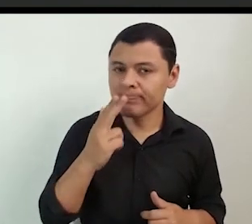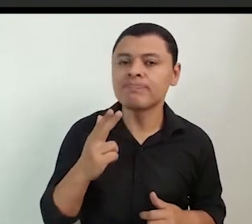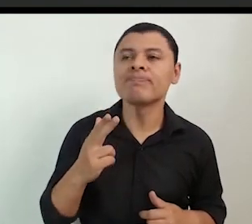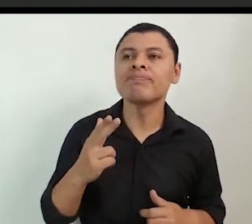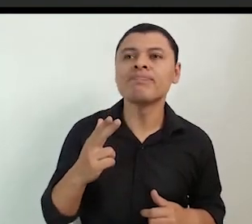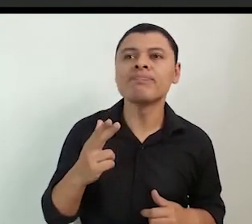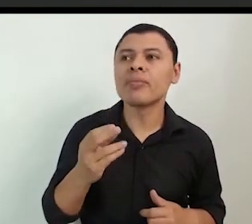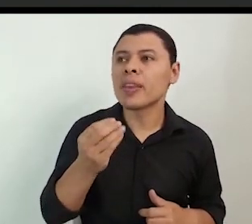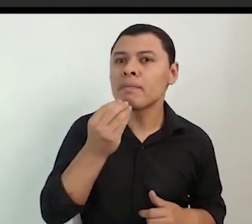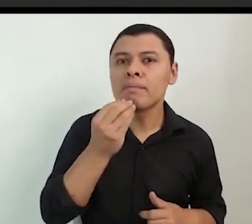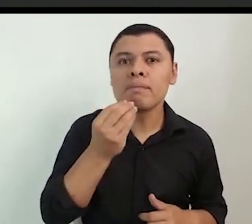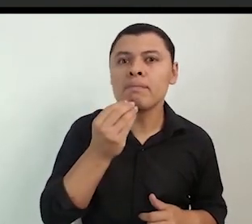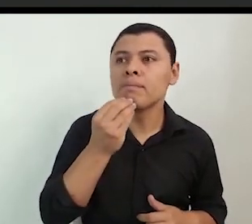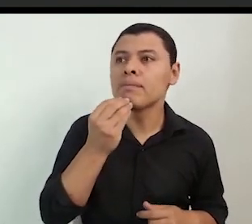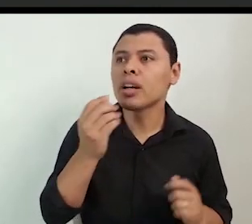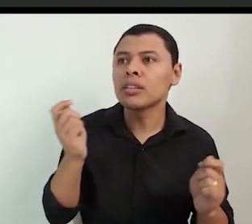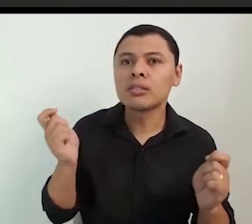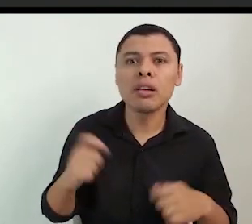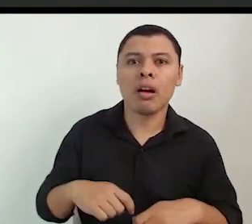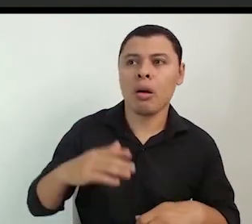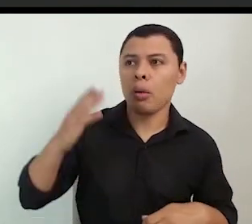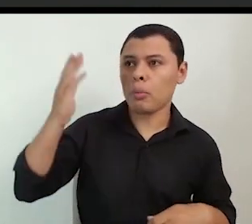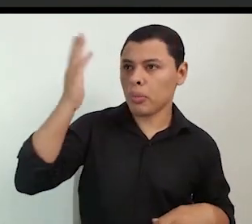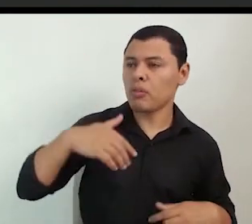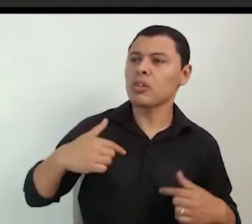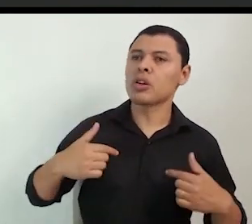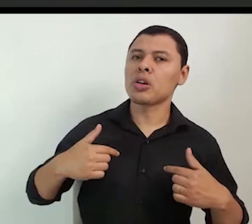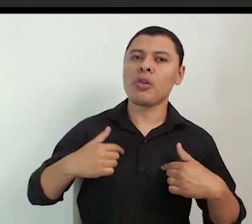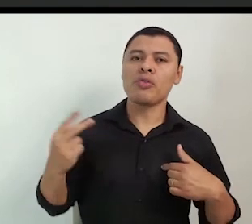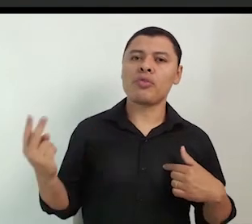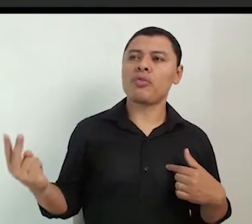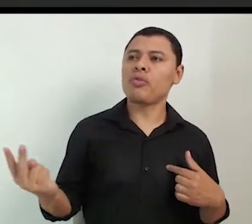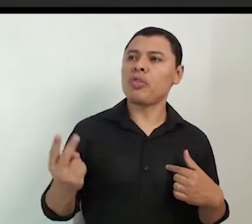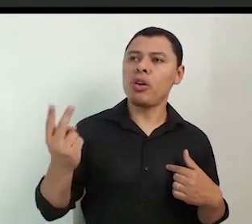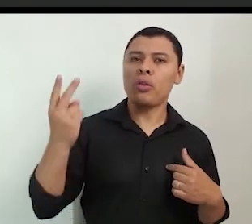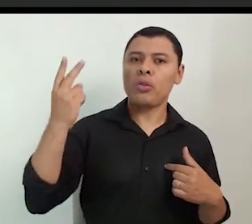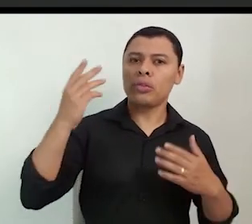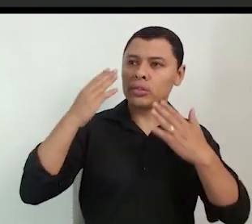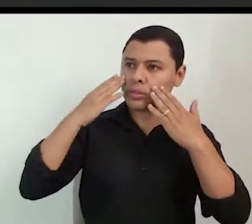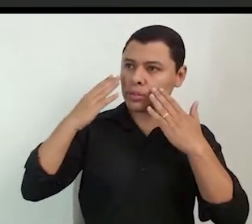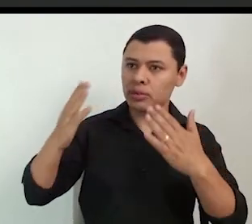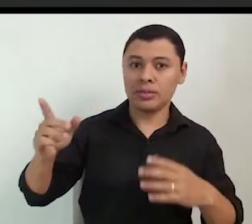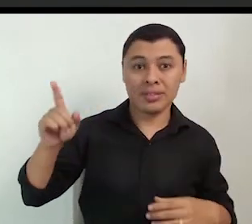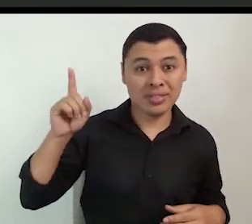da oportunidade de provar o seu valor diante daquela vaga,